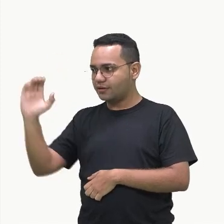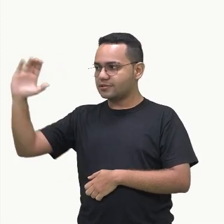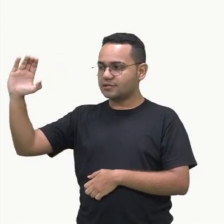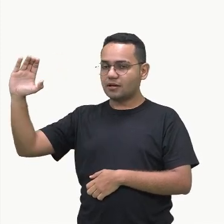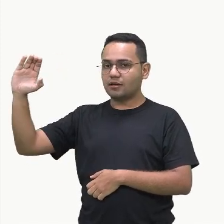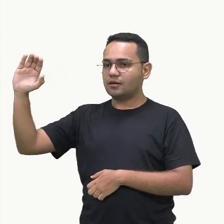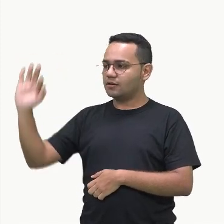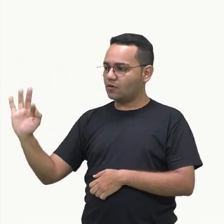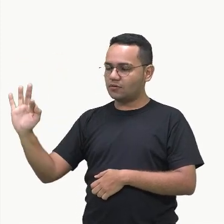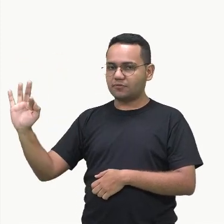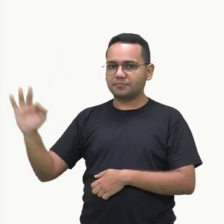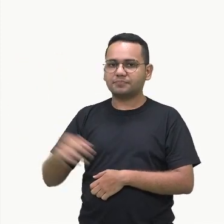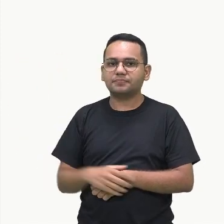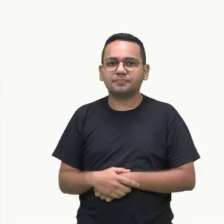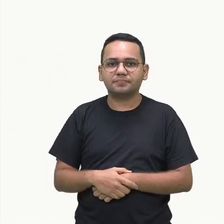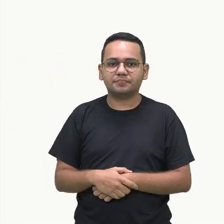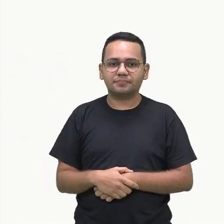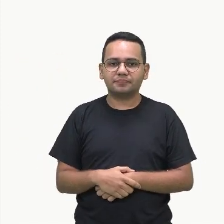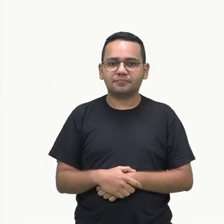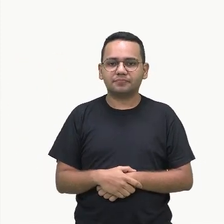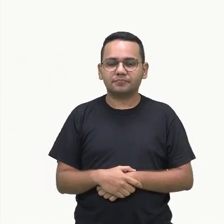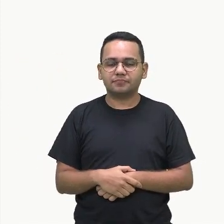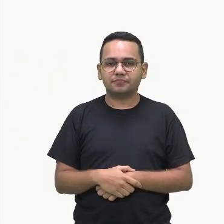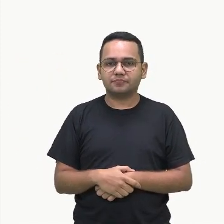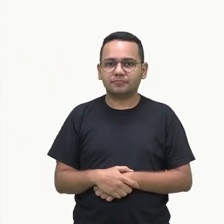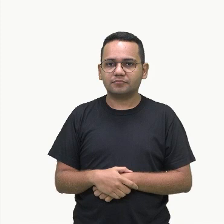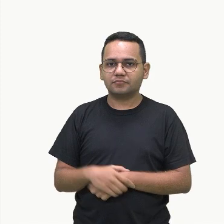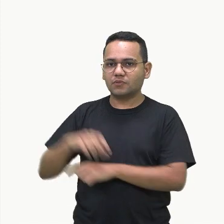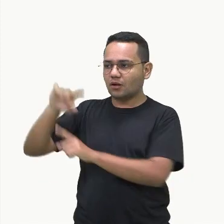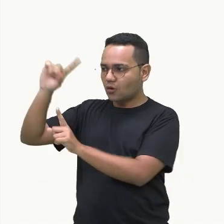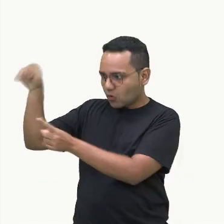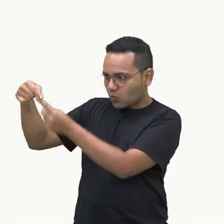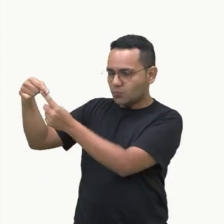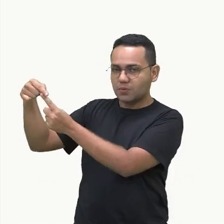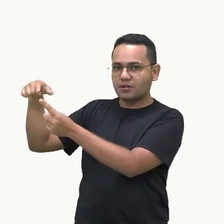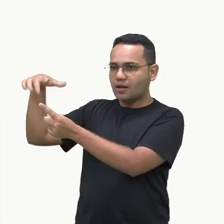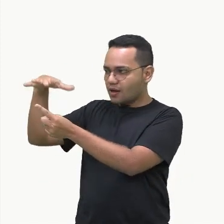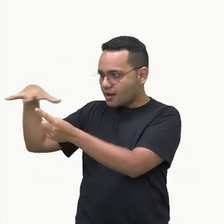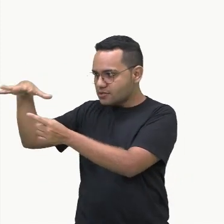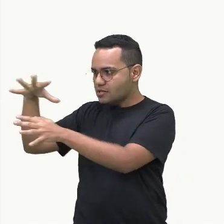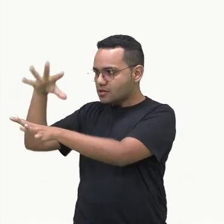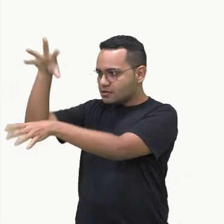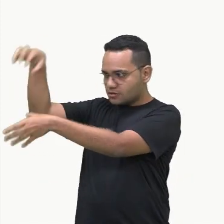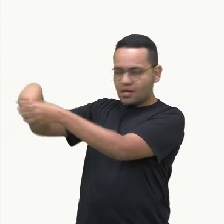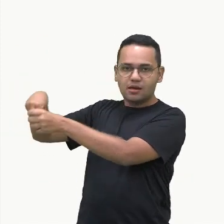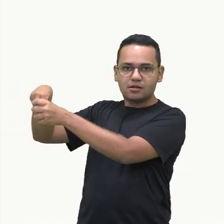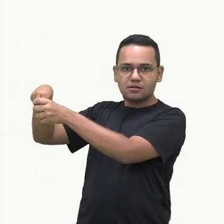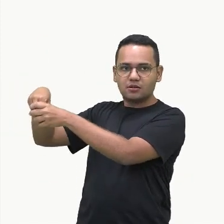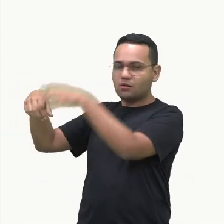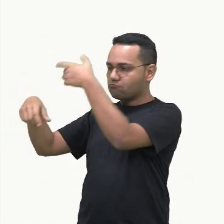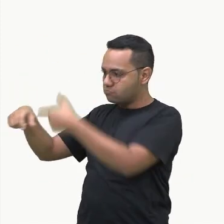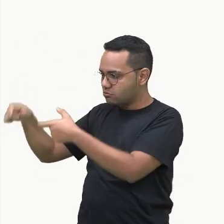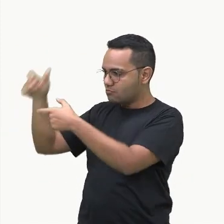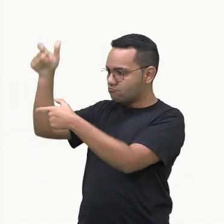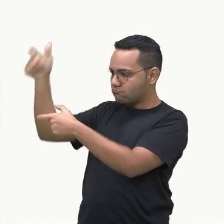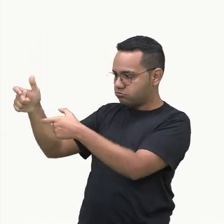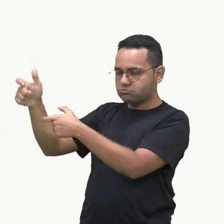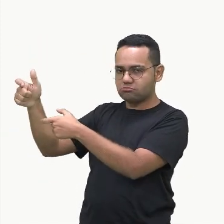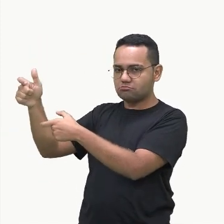C e o ângulo F, certo? Estão do mesmo lado